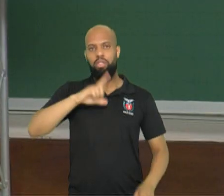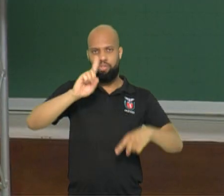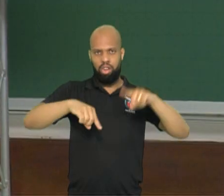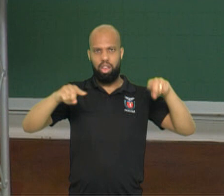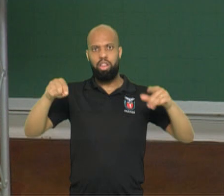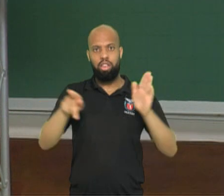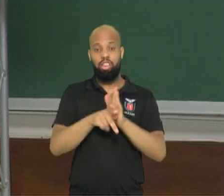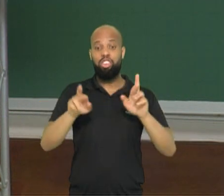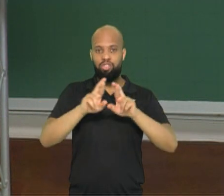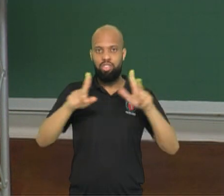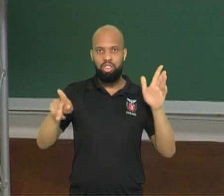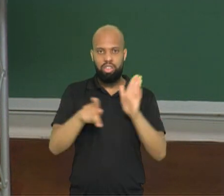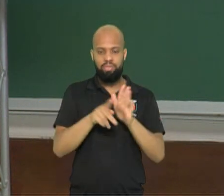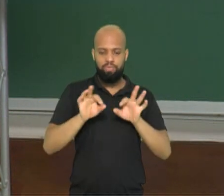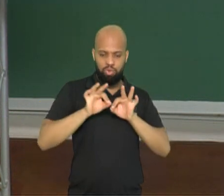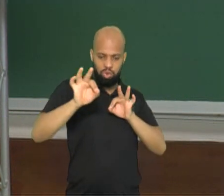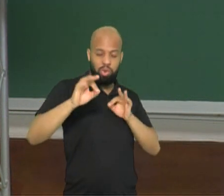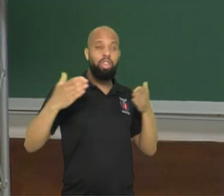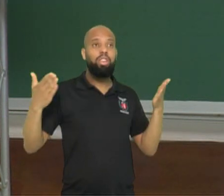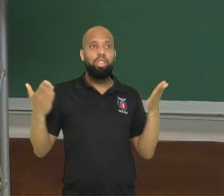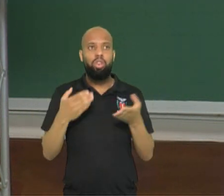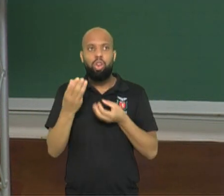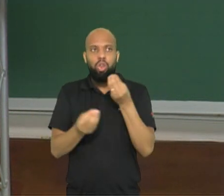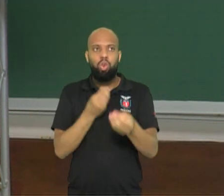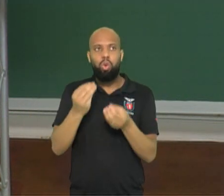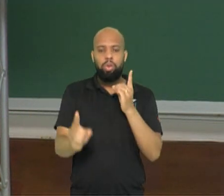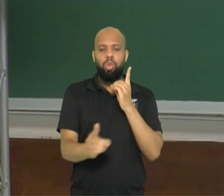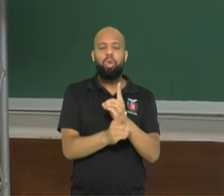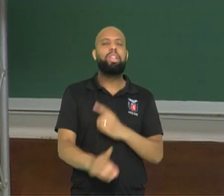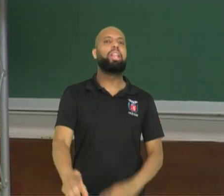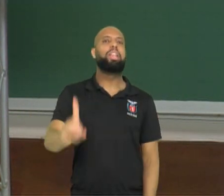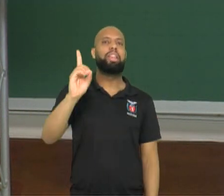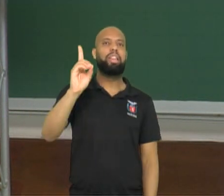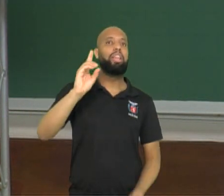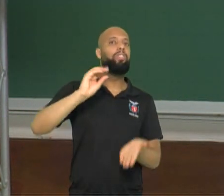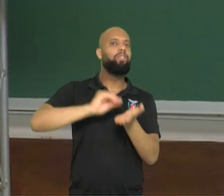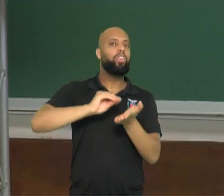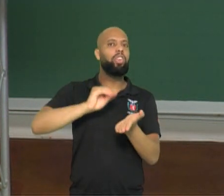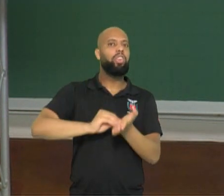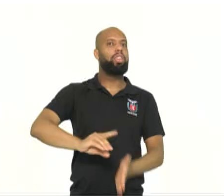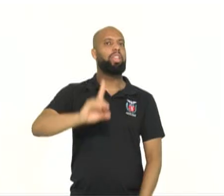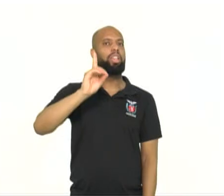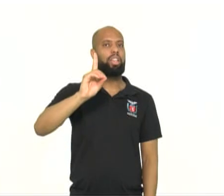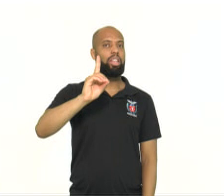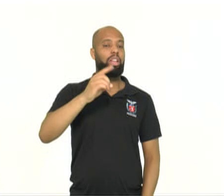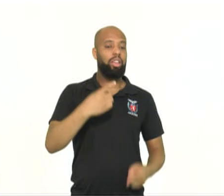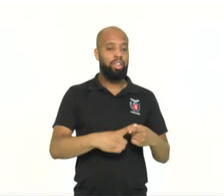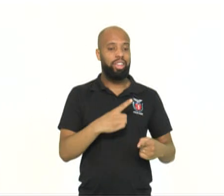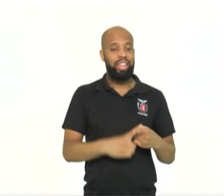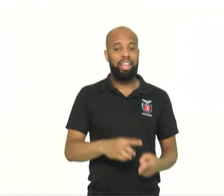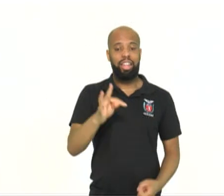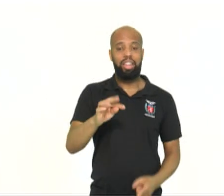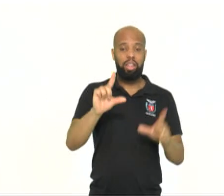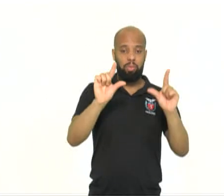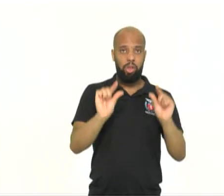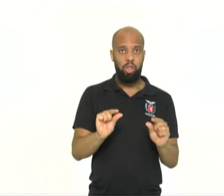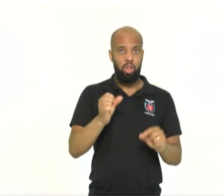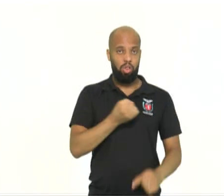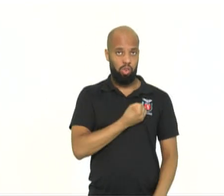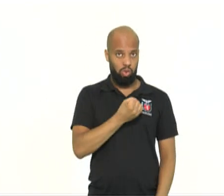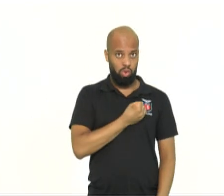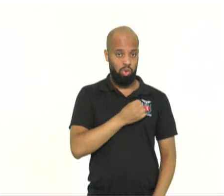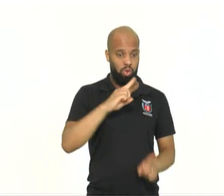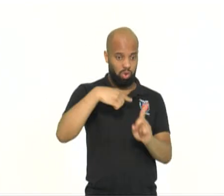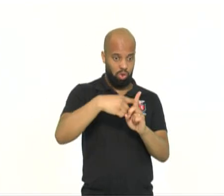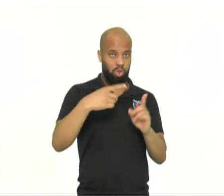ali do deslocamento. E agora, como é que eu vou calcular o D? Né? Falta calcular o D. O T é menor, valor positivo para seno é